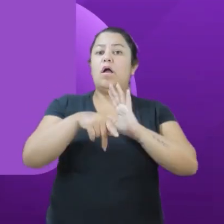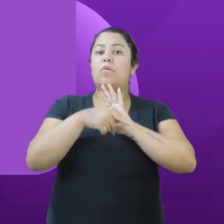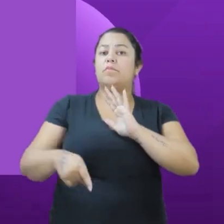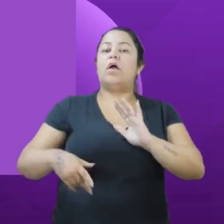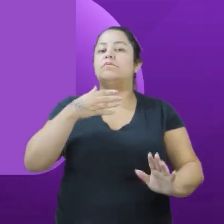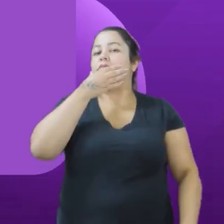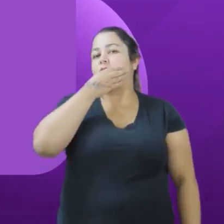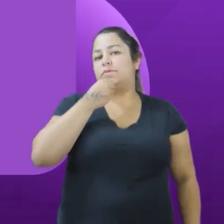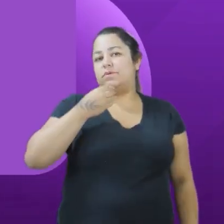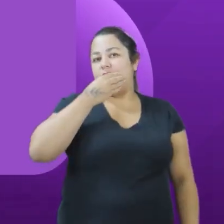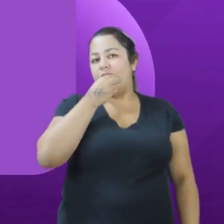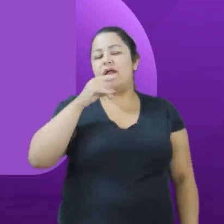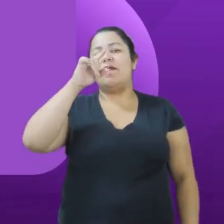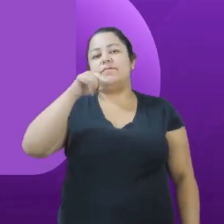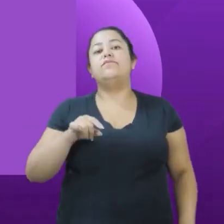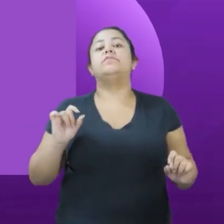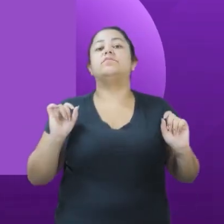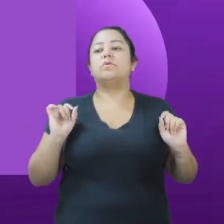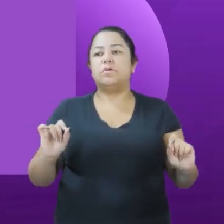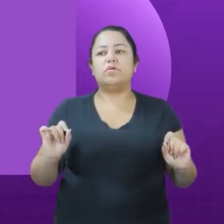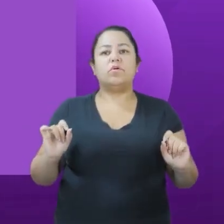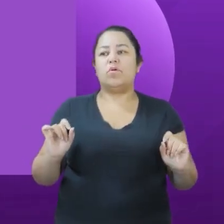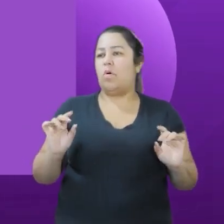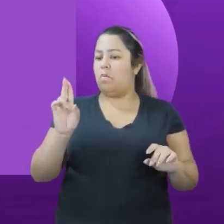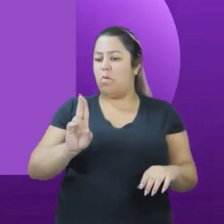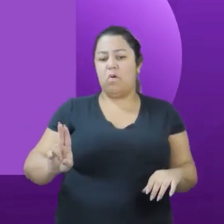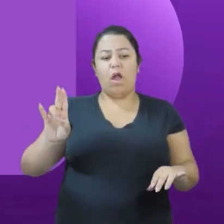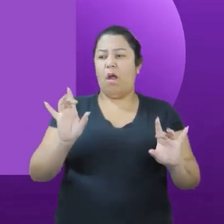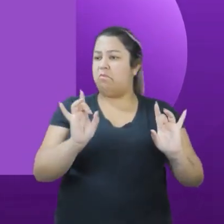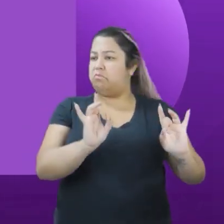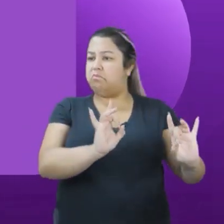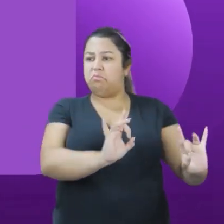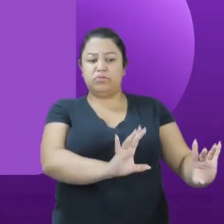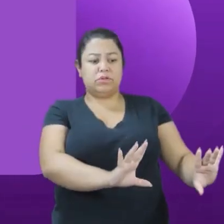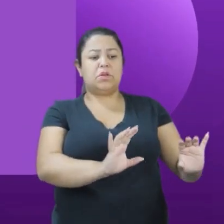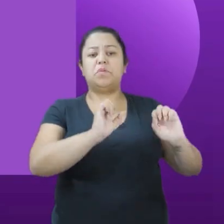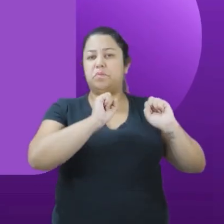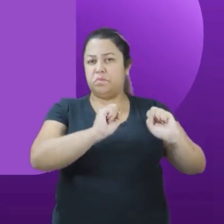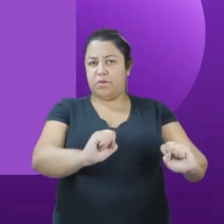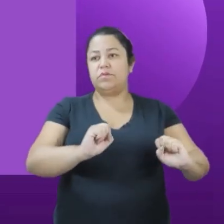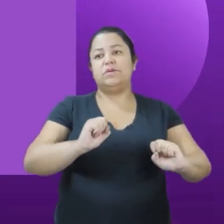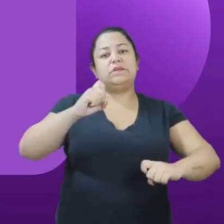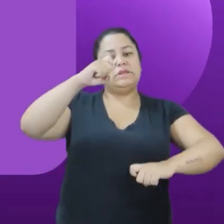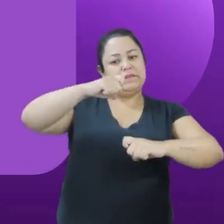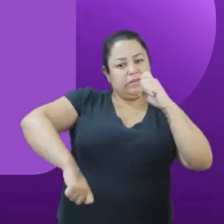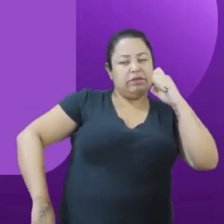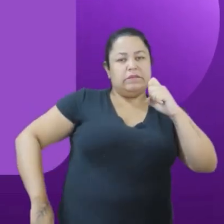masculina, são vistos como descartáveis. Sendo descartáveis, eles podem ser